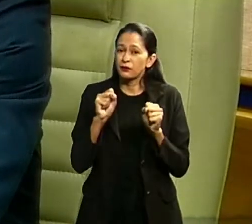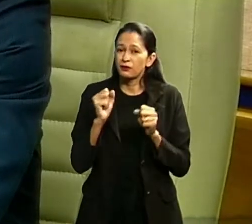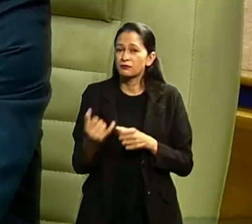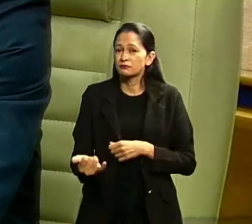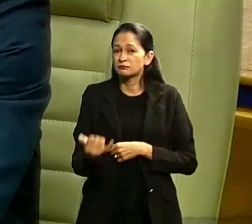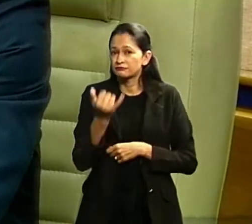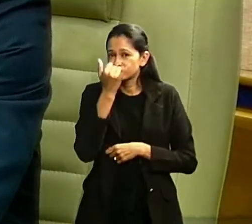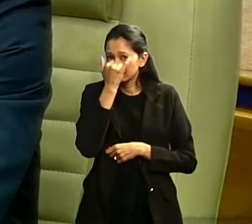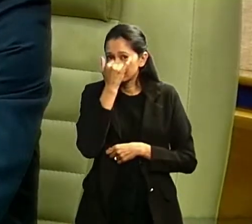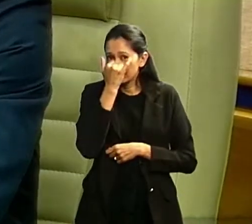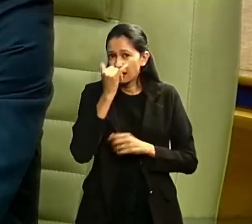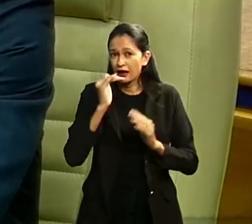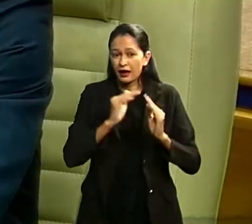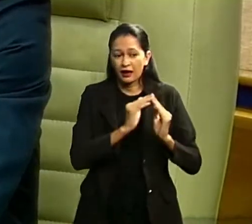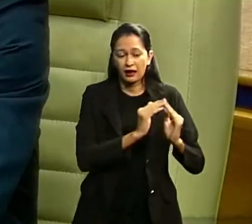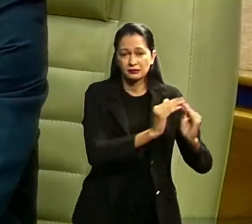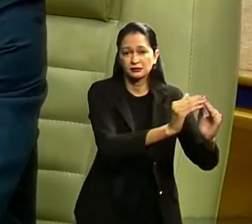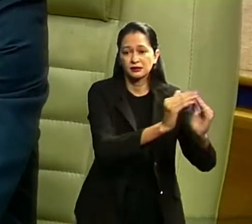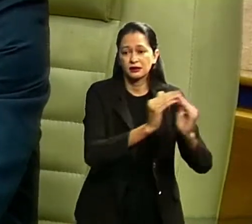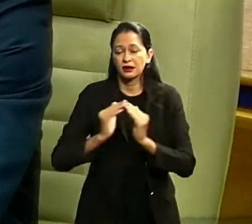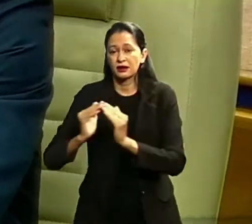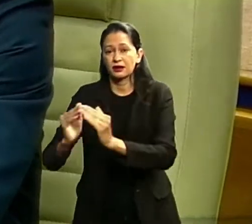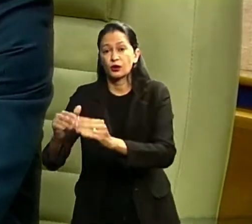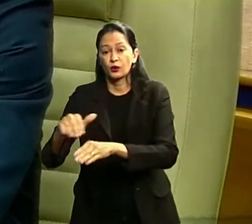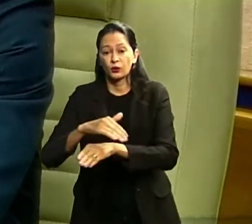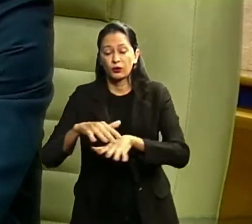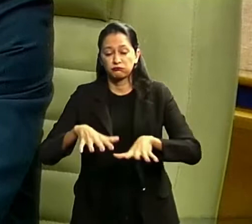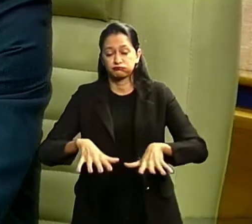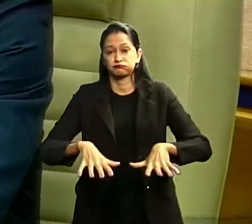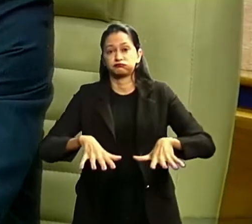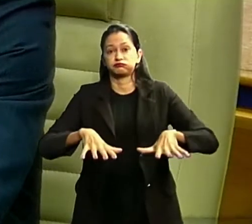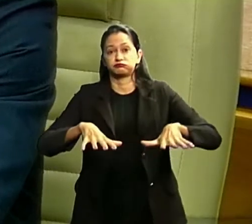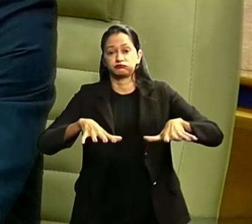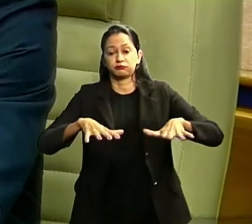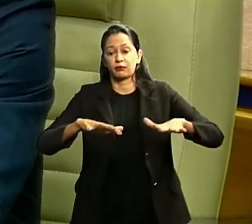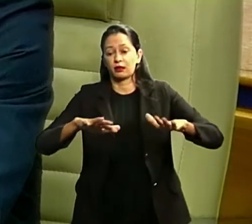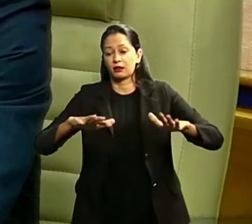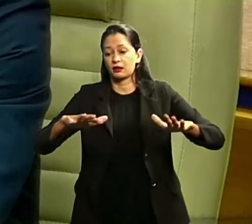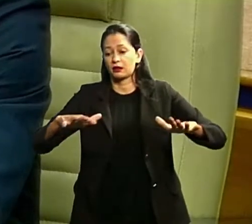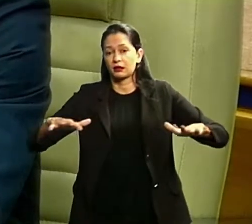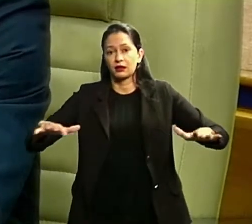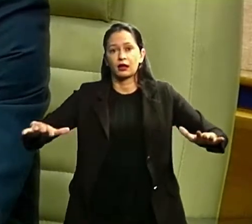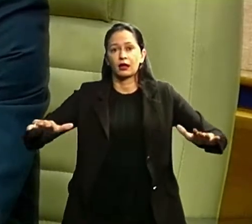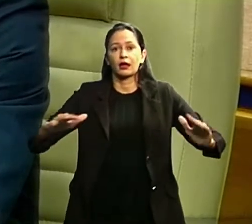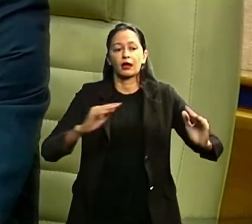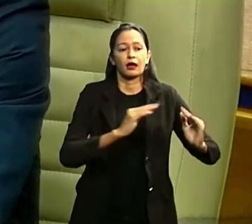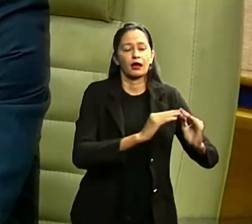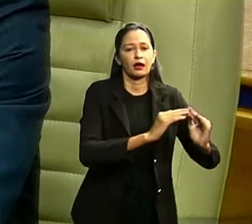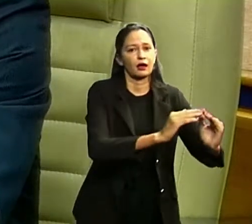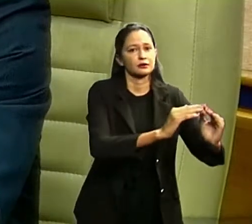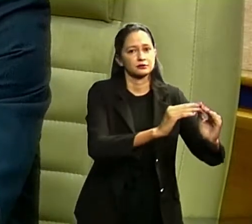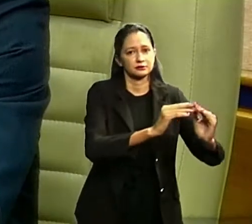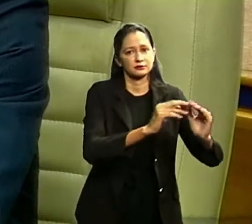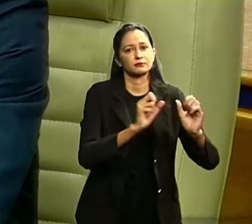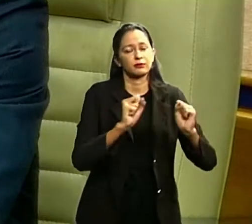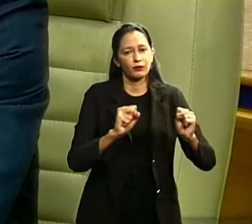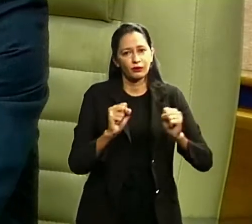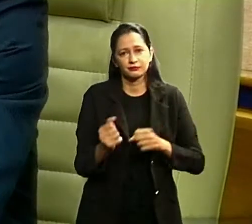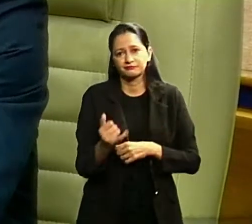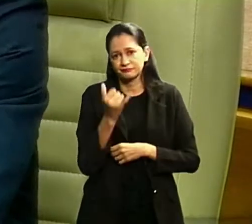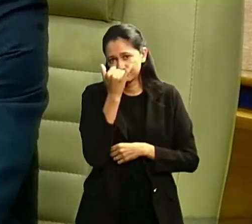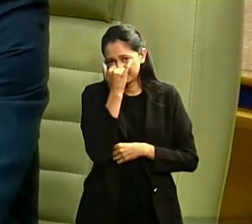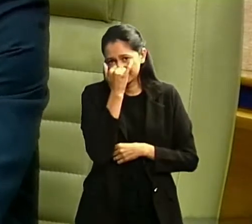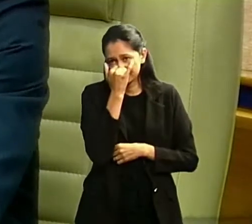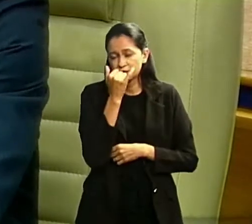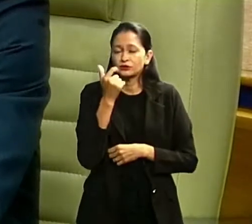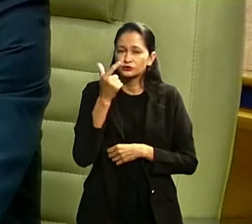naquelas casas daquela rua, porque praticamente o setor inteiro, a água declina para aquela rua e, infelizmente, está uma situação caótica. Então, a gente